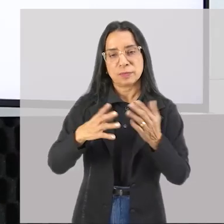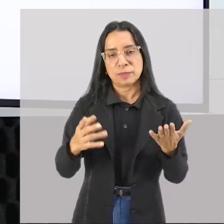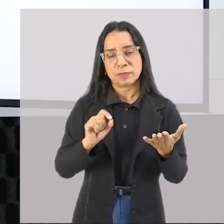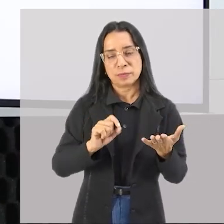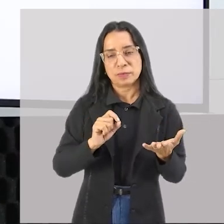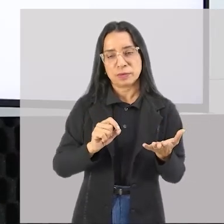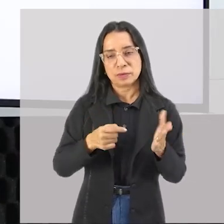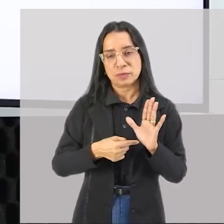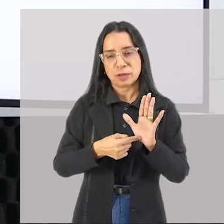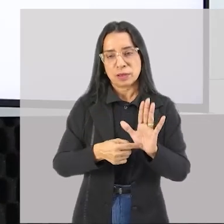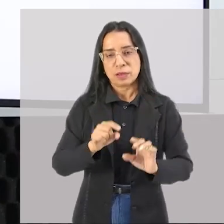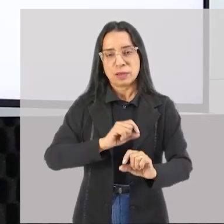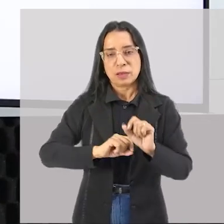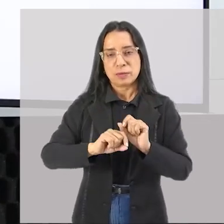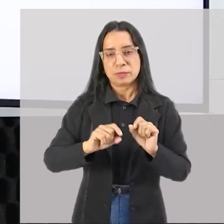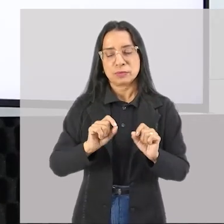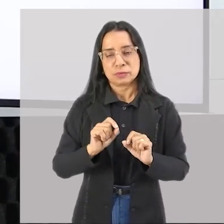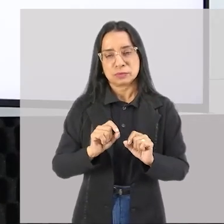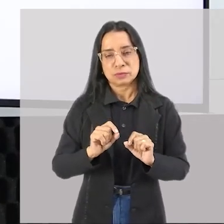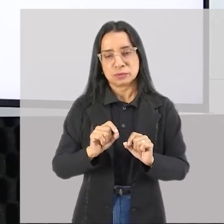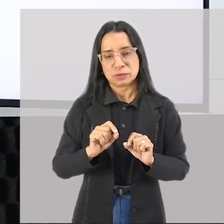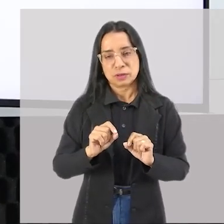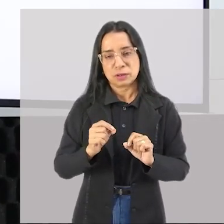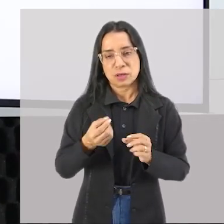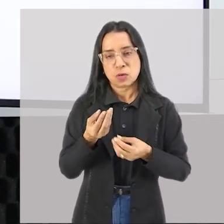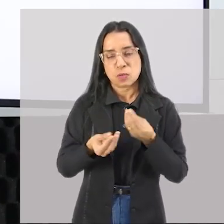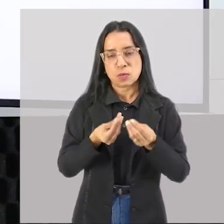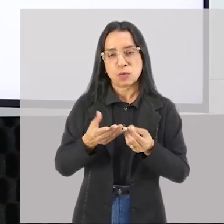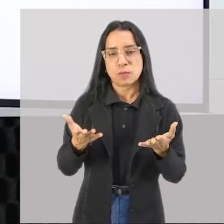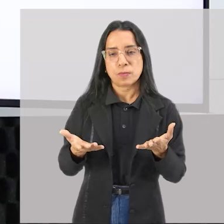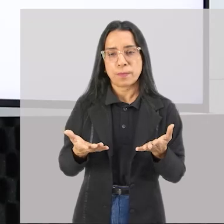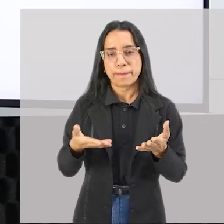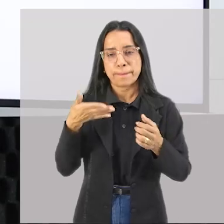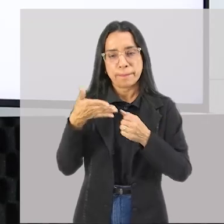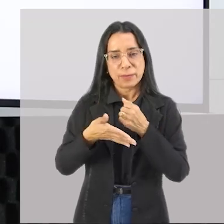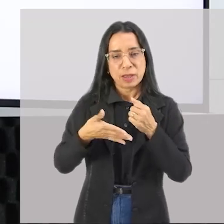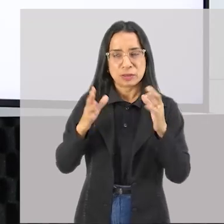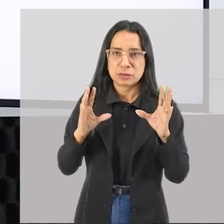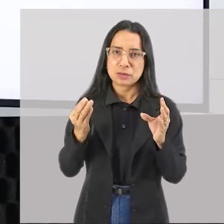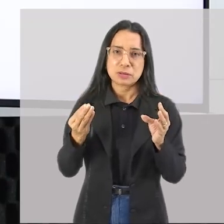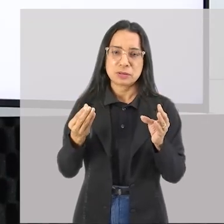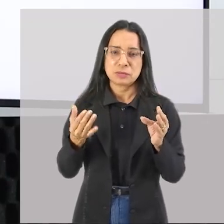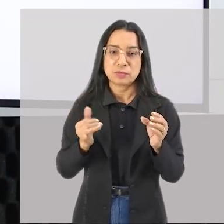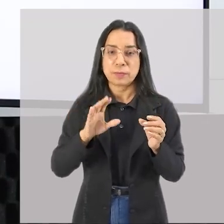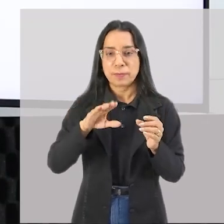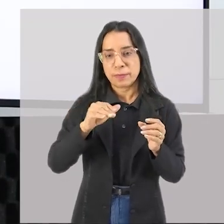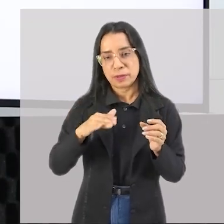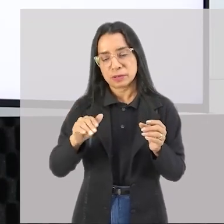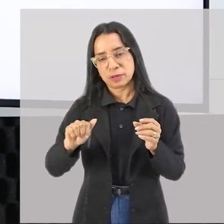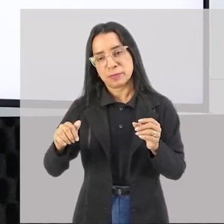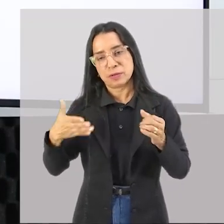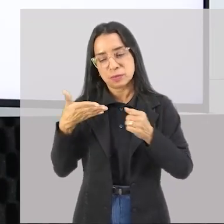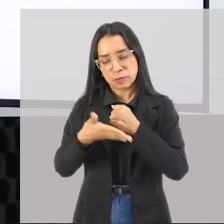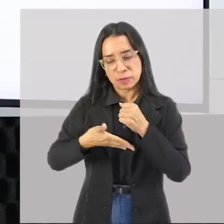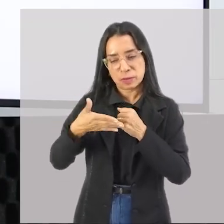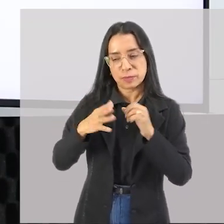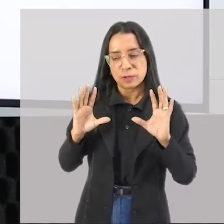para expressar confirmação. Basically é quando você quer resumir, então você diz